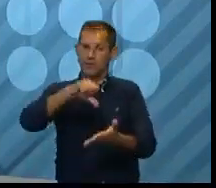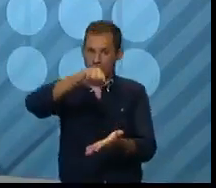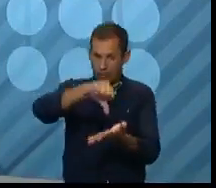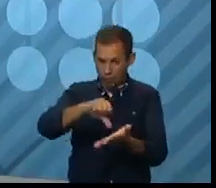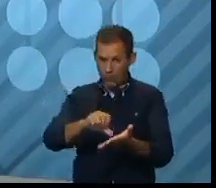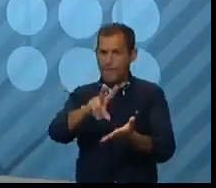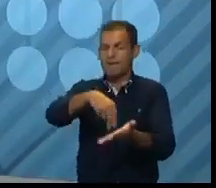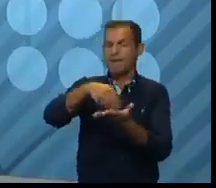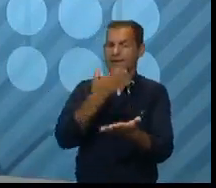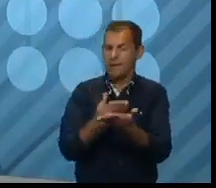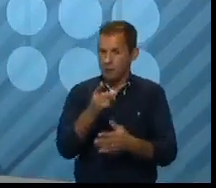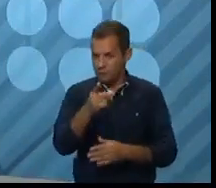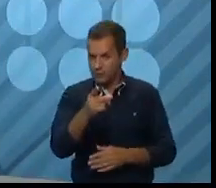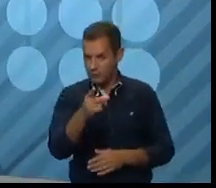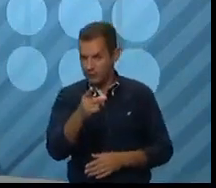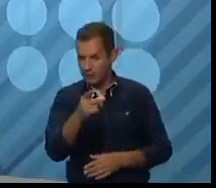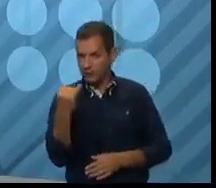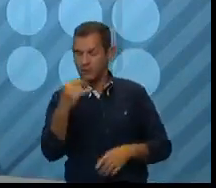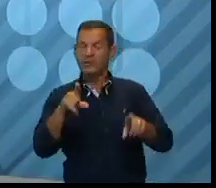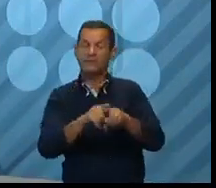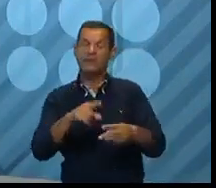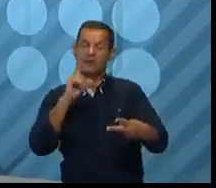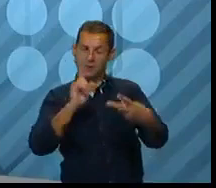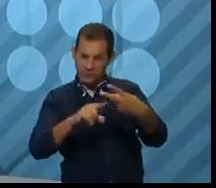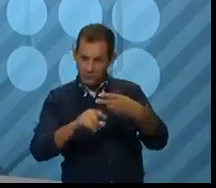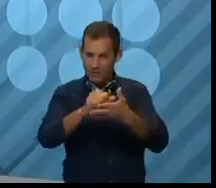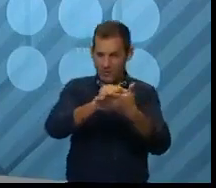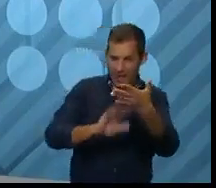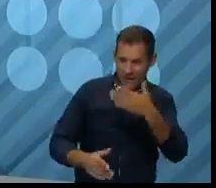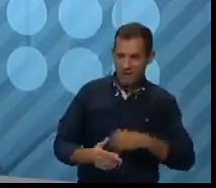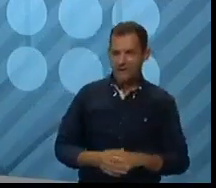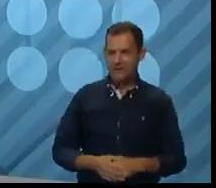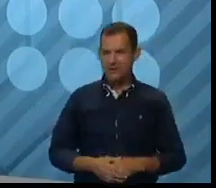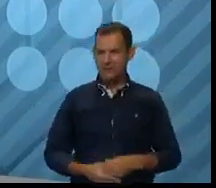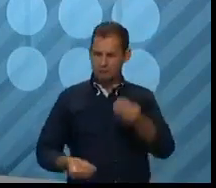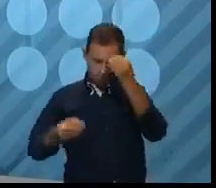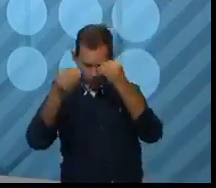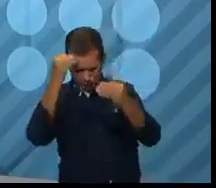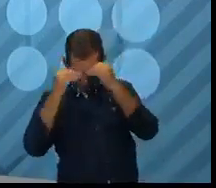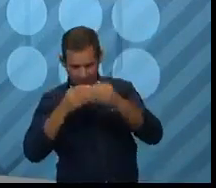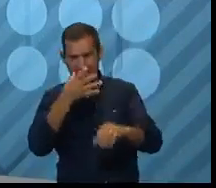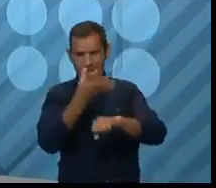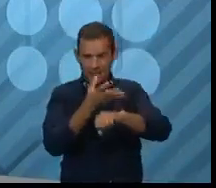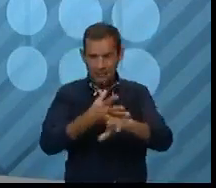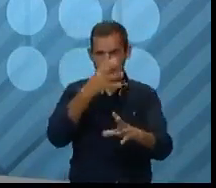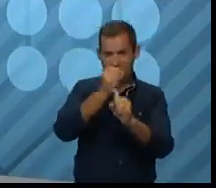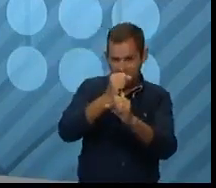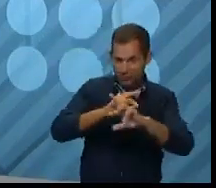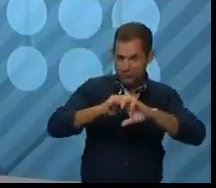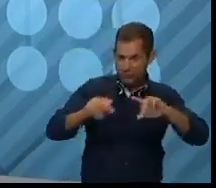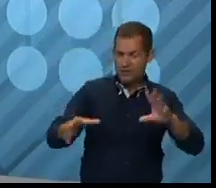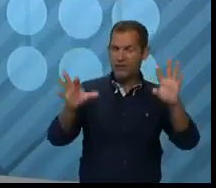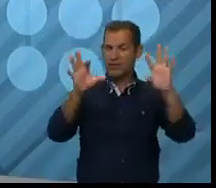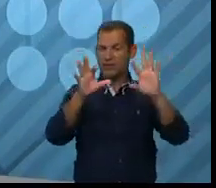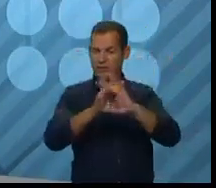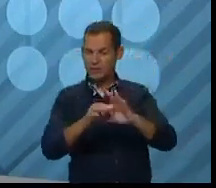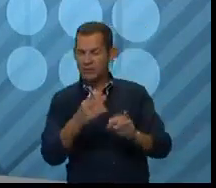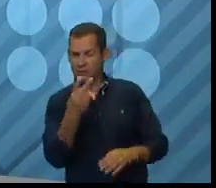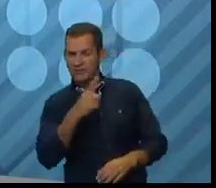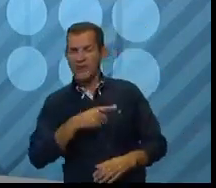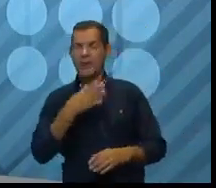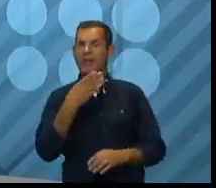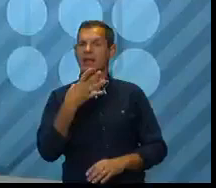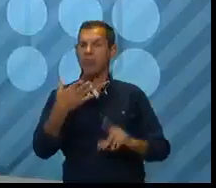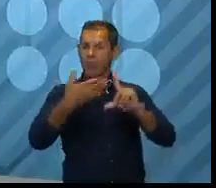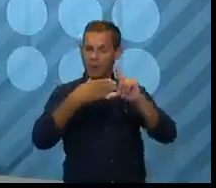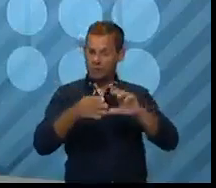importantes para você. E nós temos o segundo momento também, que são exercícios de fixação. A disciplina de Cálculo Diferencial Integral 2, ela tem 4